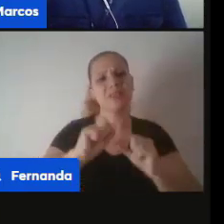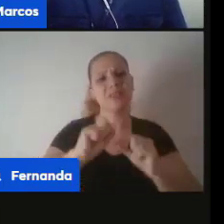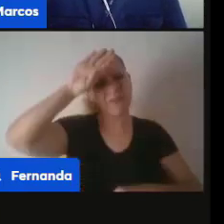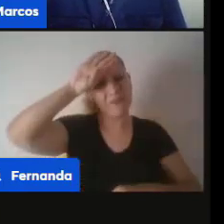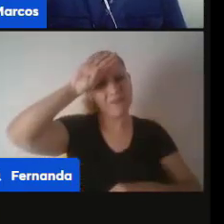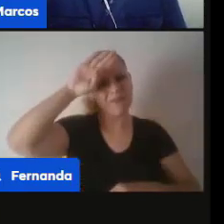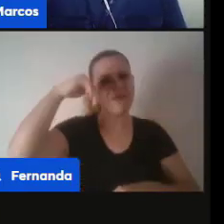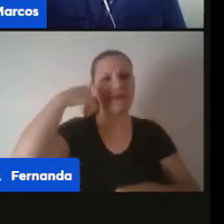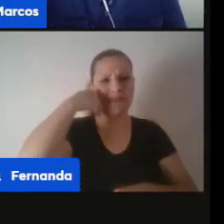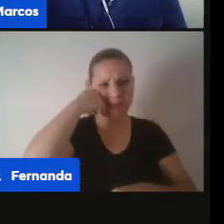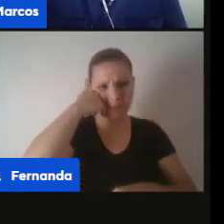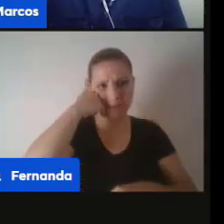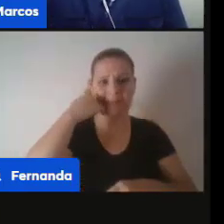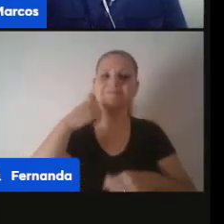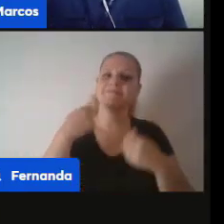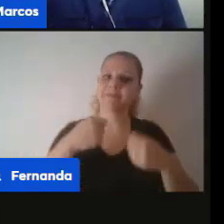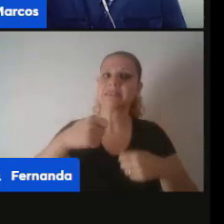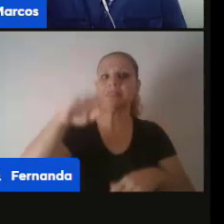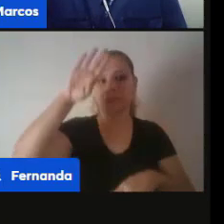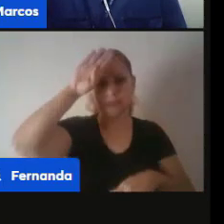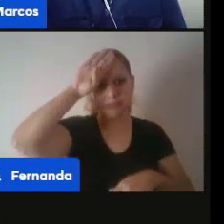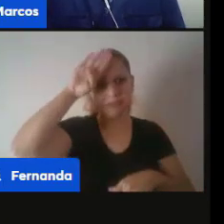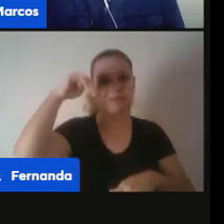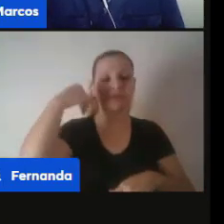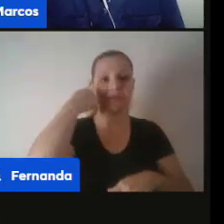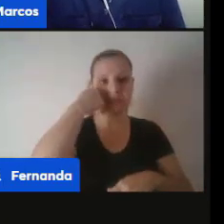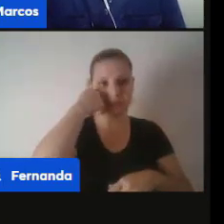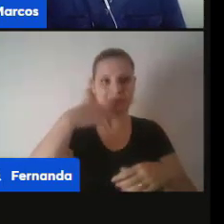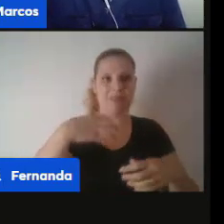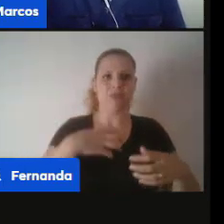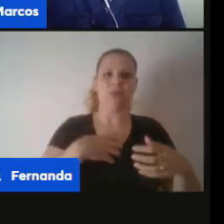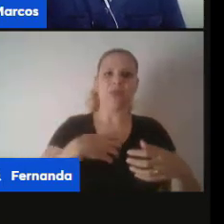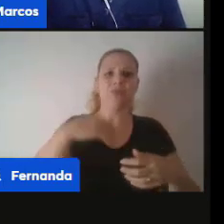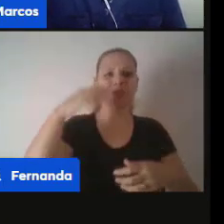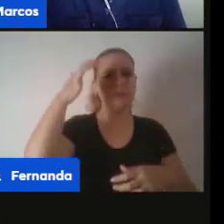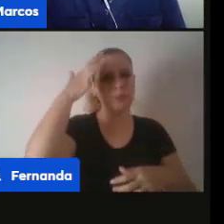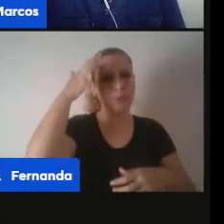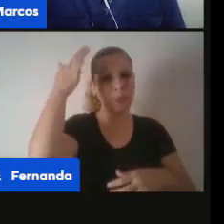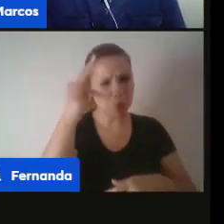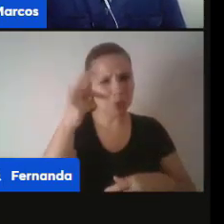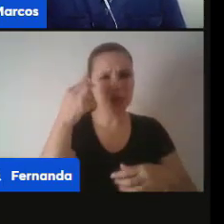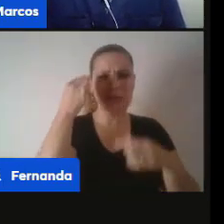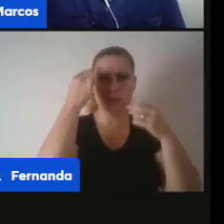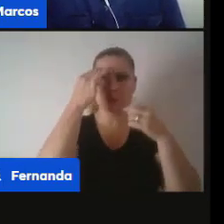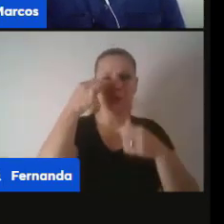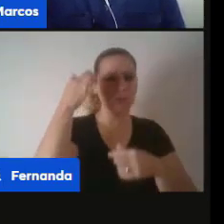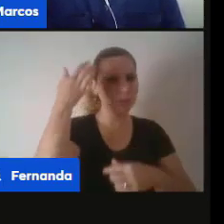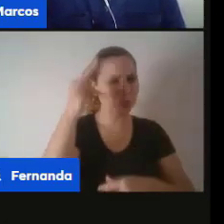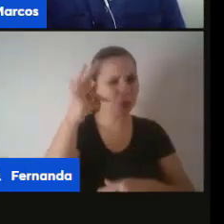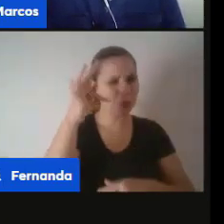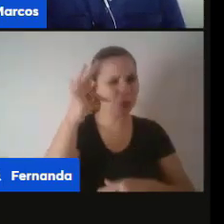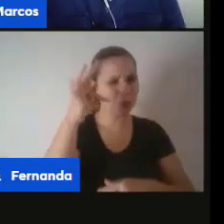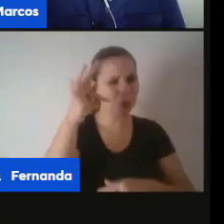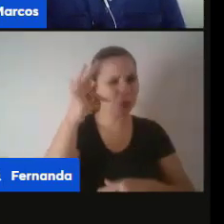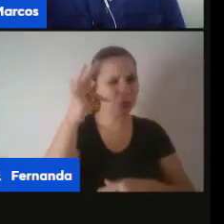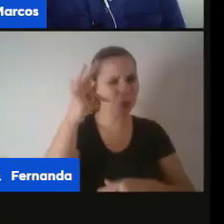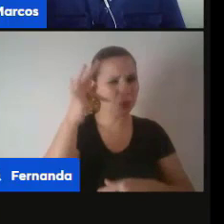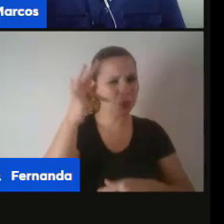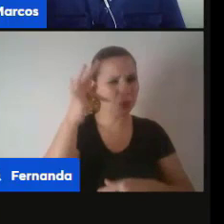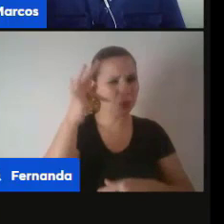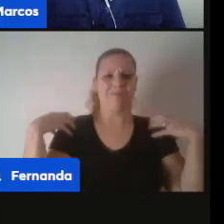existe dengue se não tiver febre intensa, tem que ter essa febre. E aí, dor de cabeça, dor no fundo dos olhos, dor muscular, dor na junta,